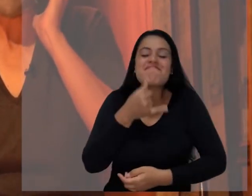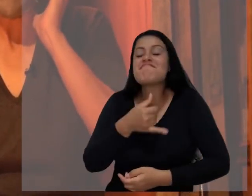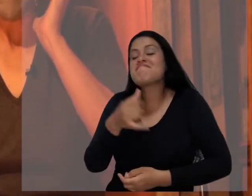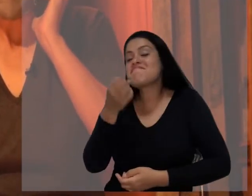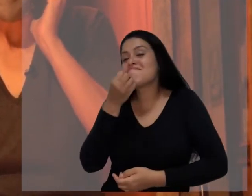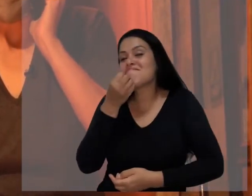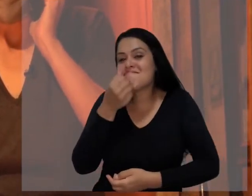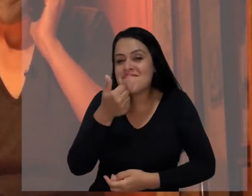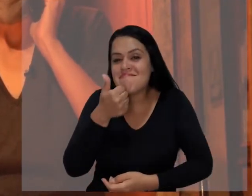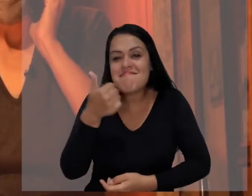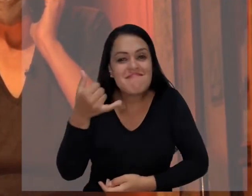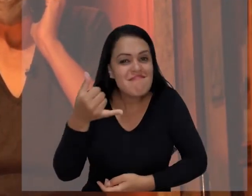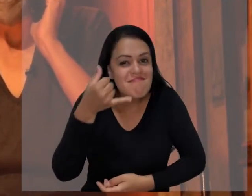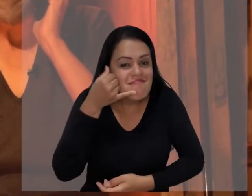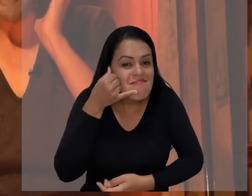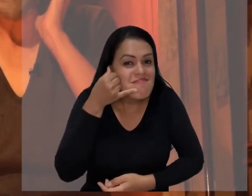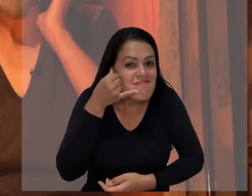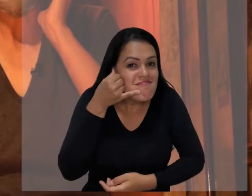Também é.